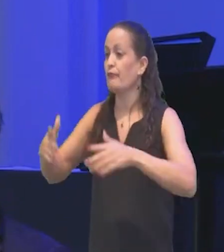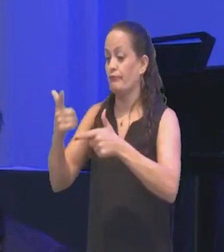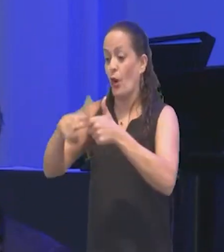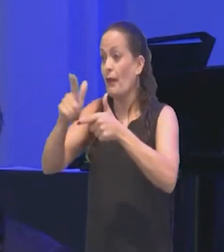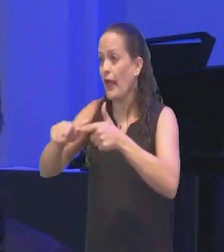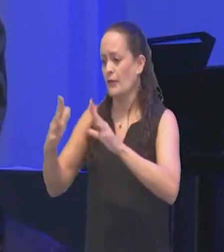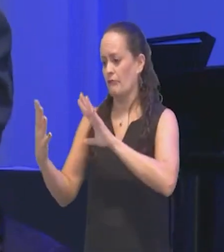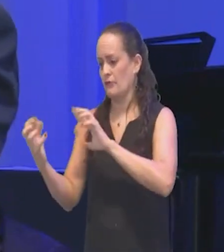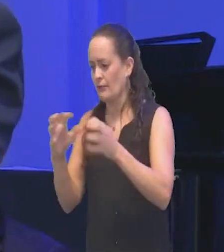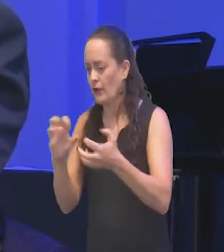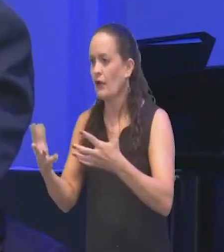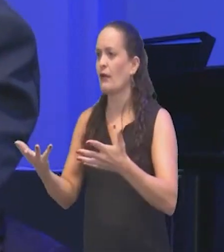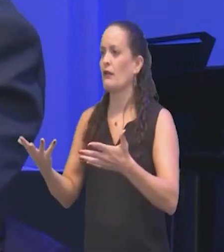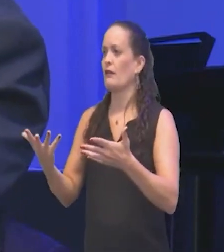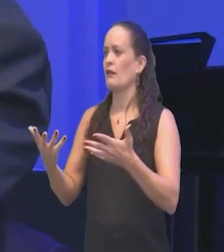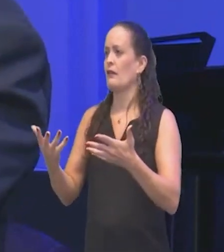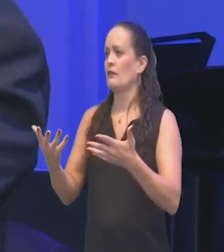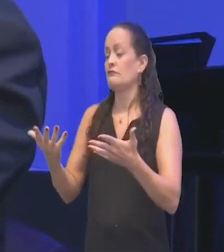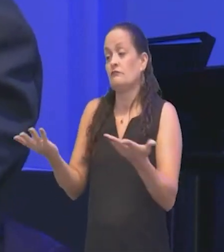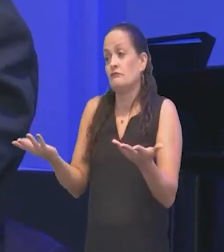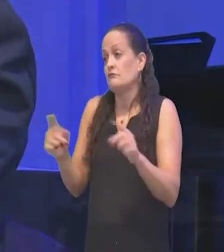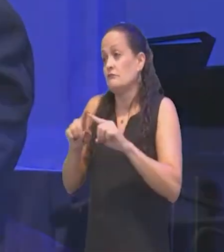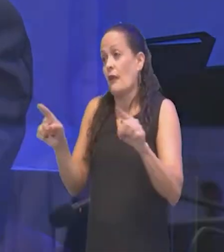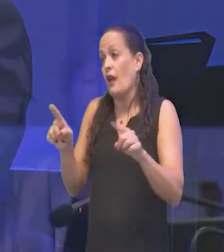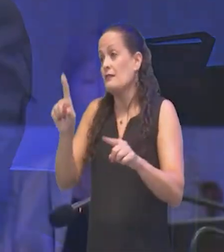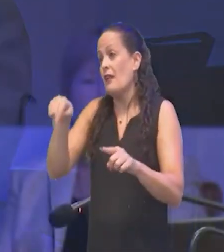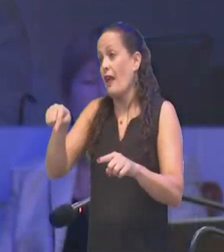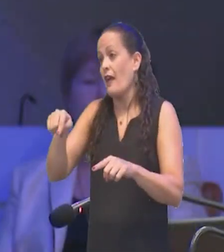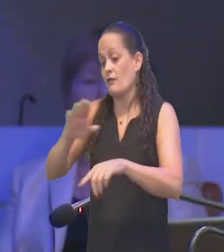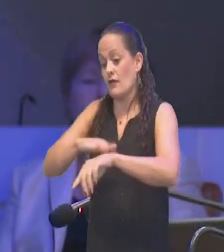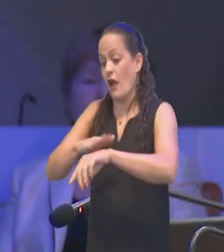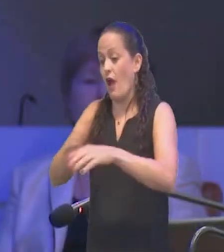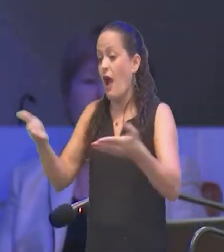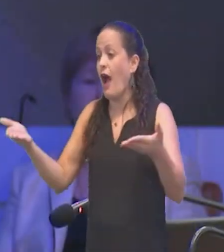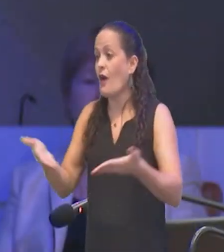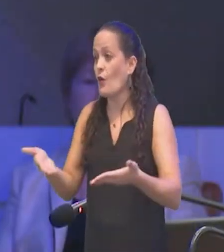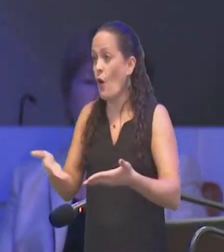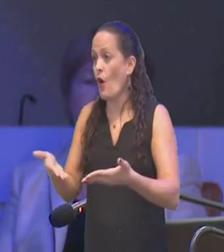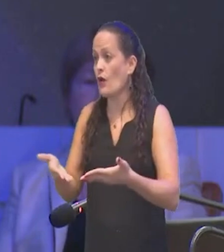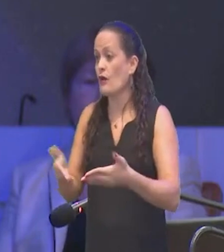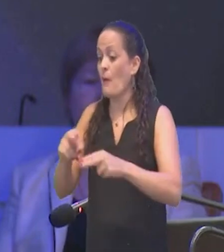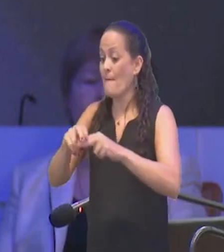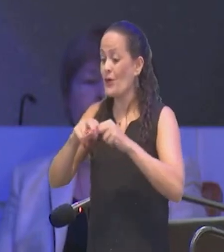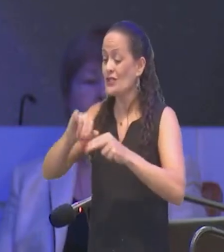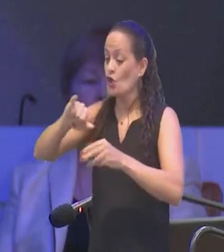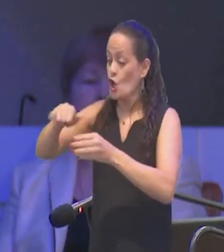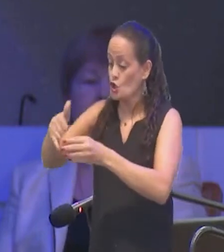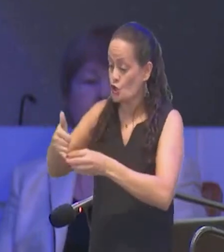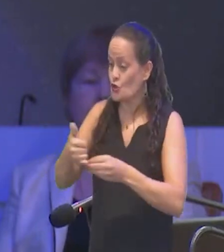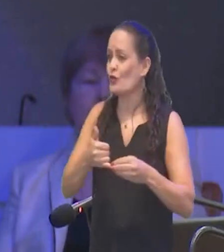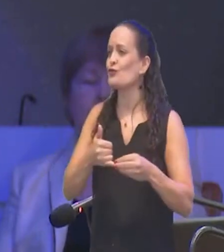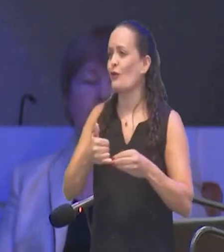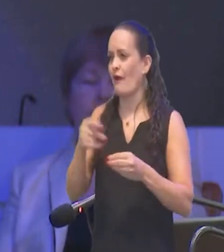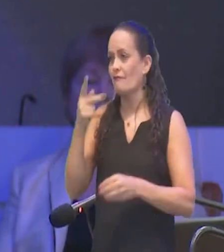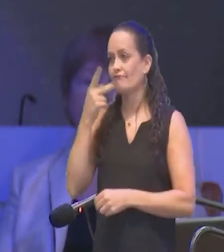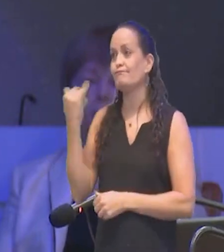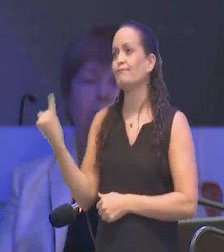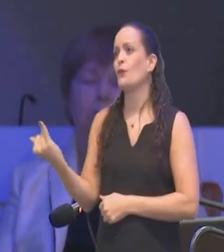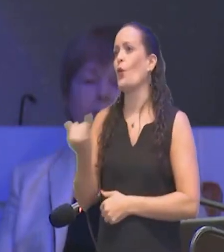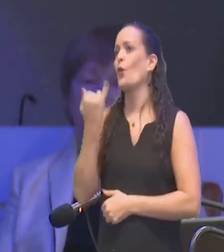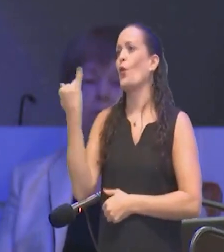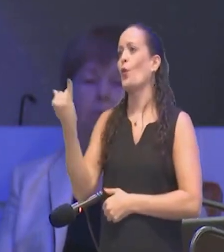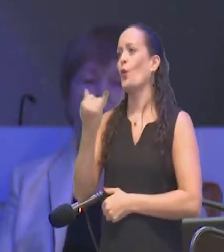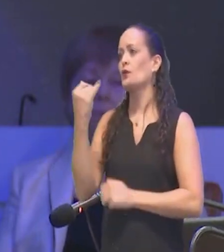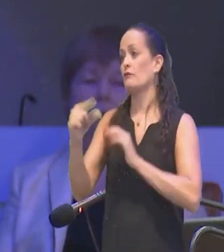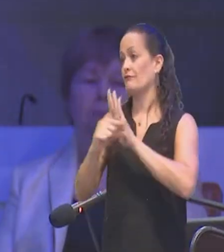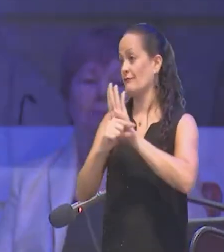Crise na família. Esta realidade, queridos, torna esta palavra de Josué profundamente relevante para nós